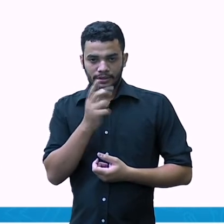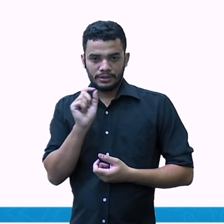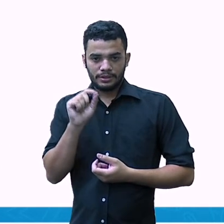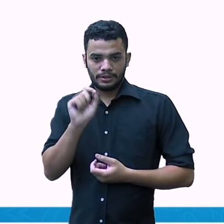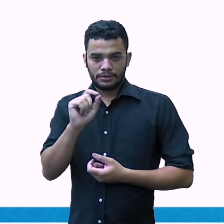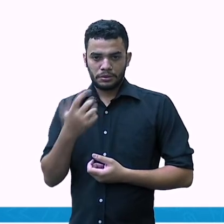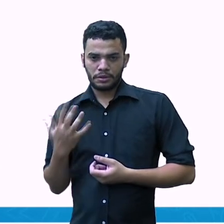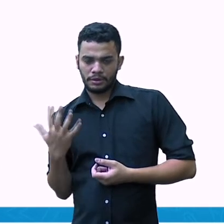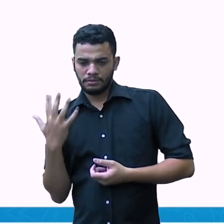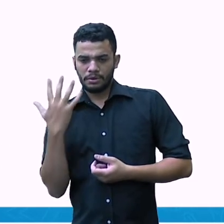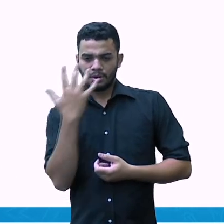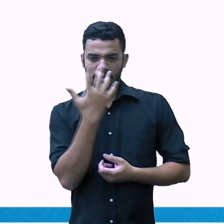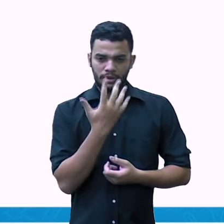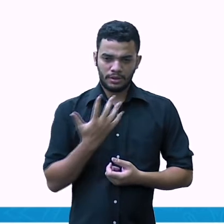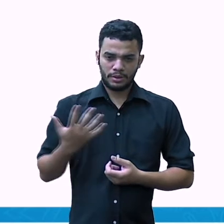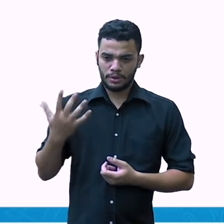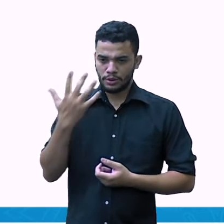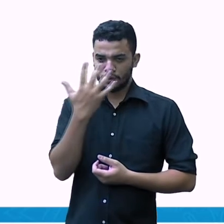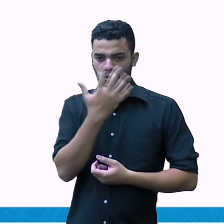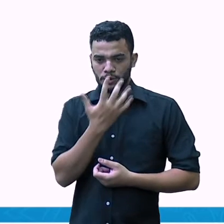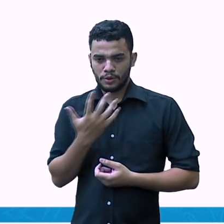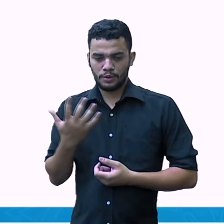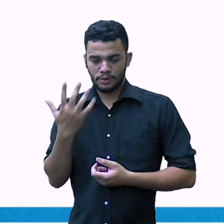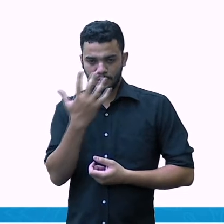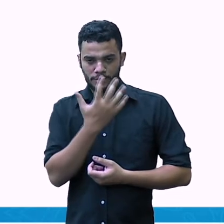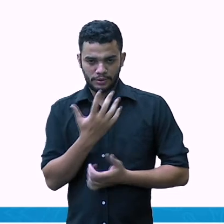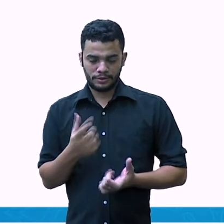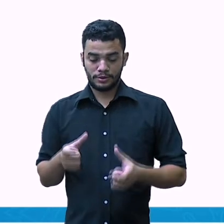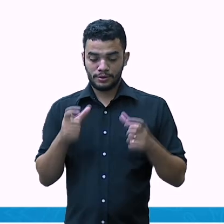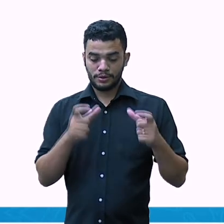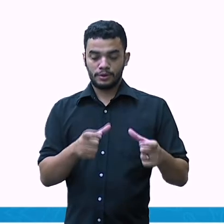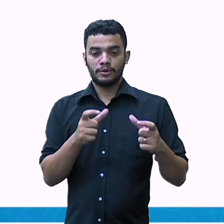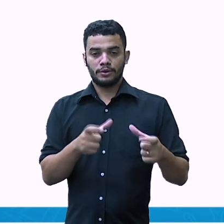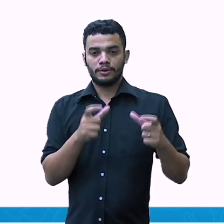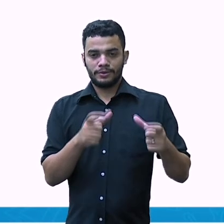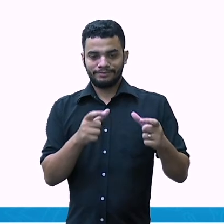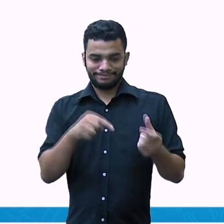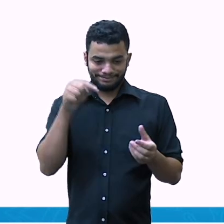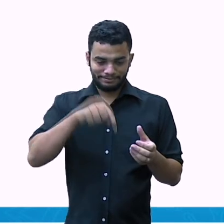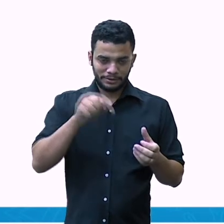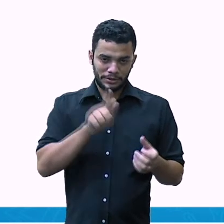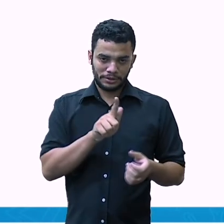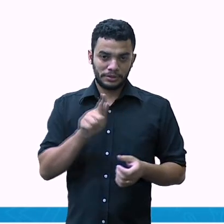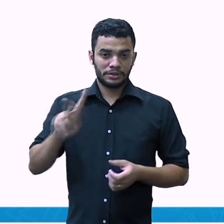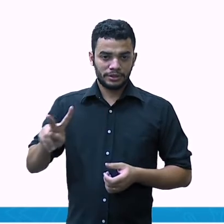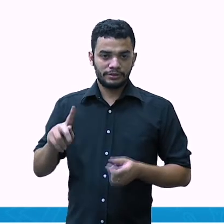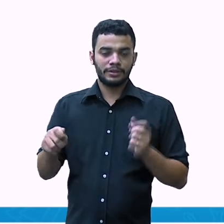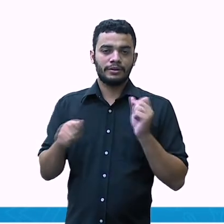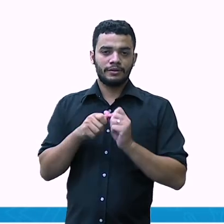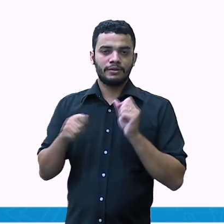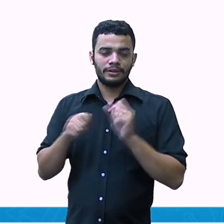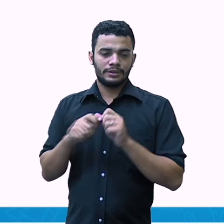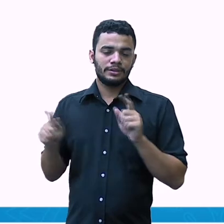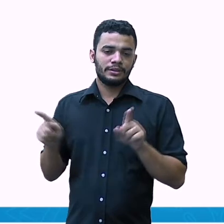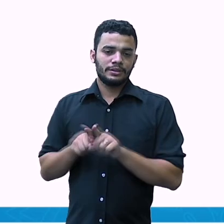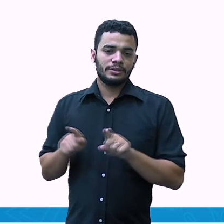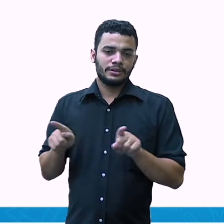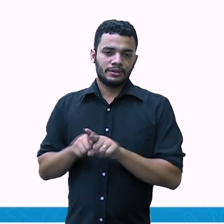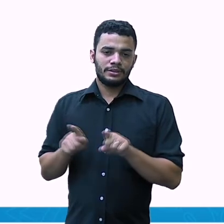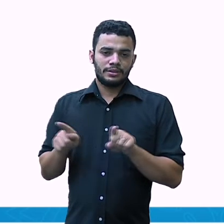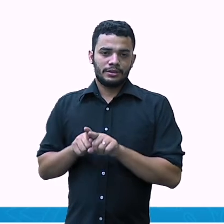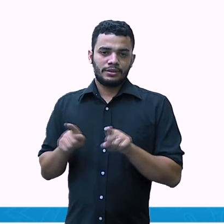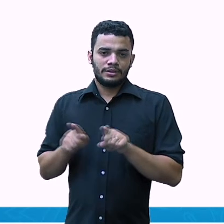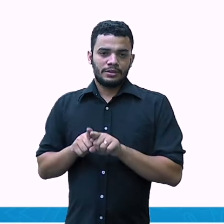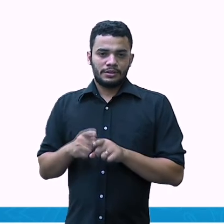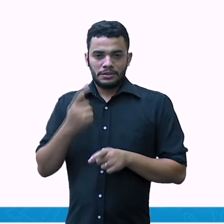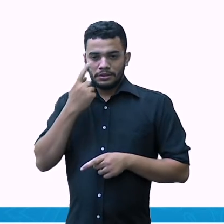ou início de fevereiro, e é o Carnaval. Nesse lugar aqui, especificamente, recebeu o